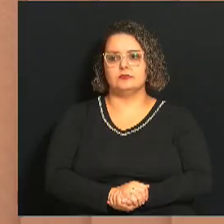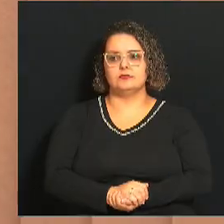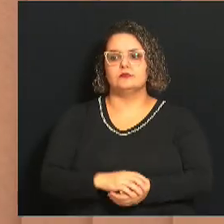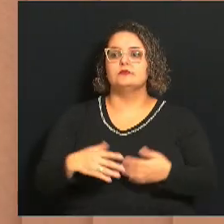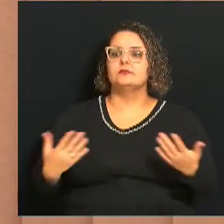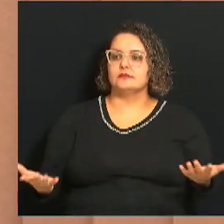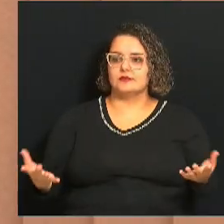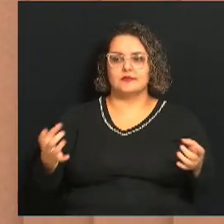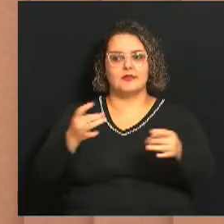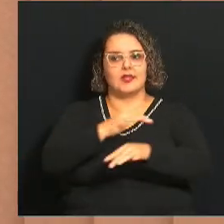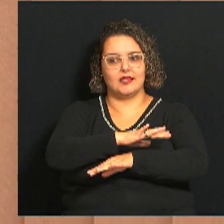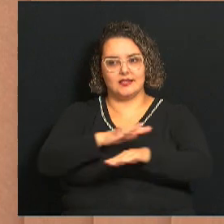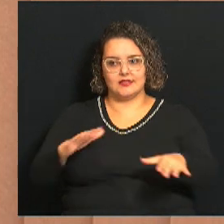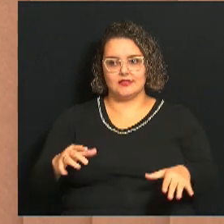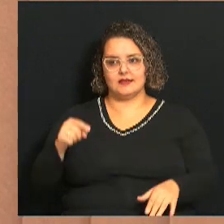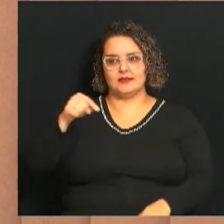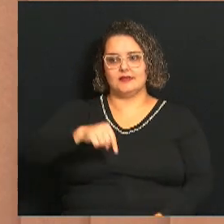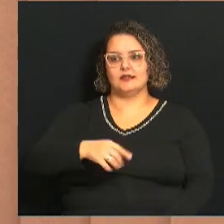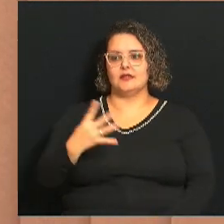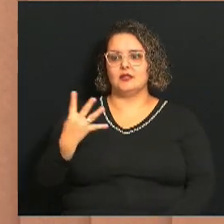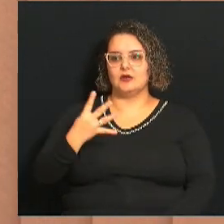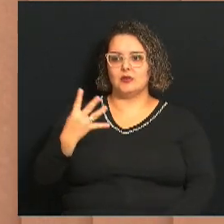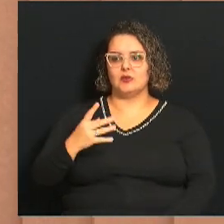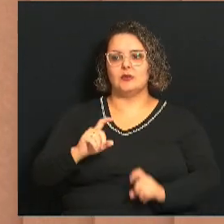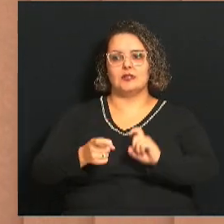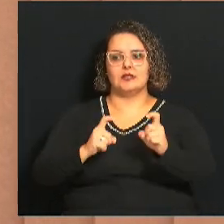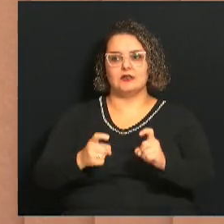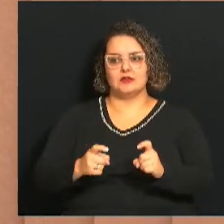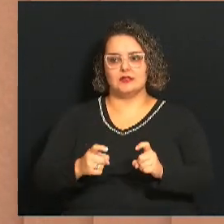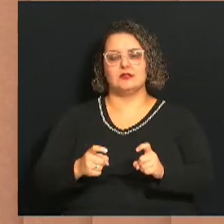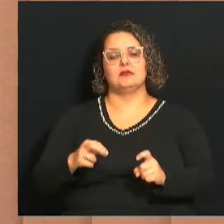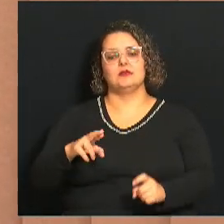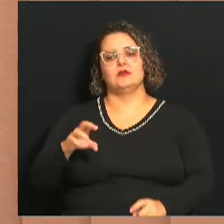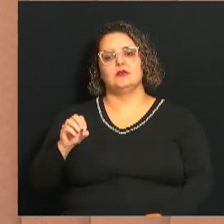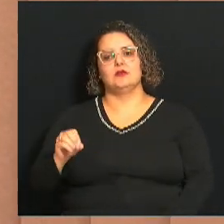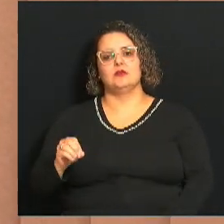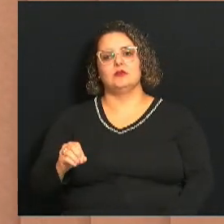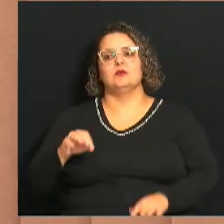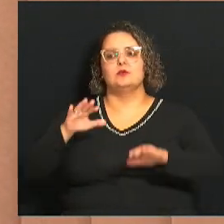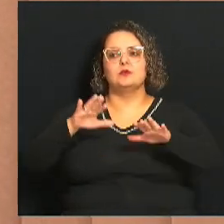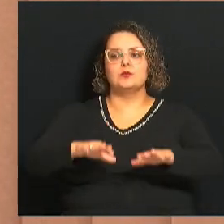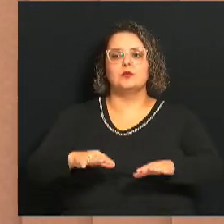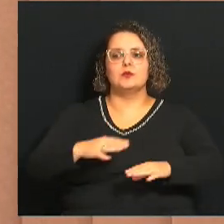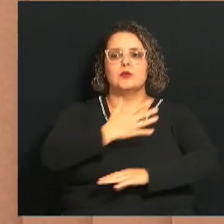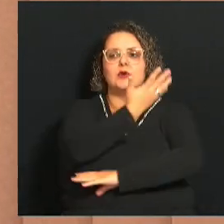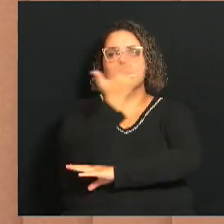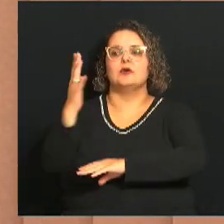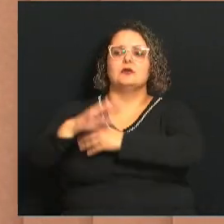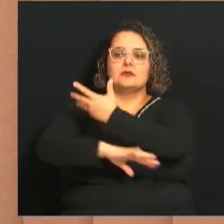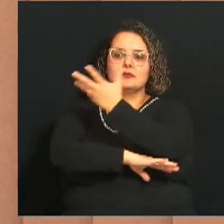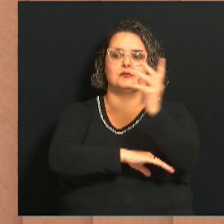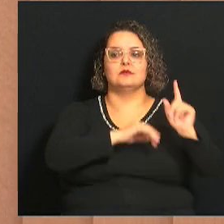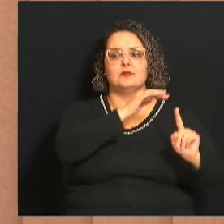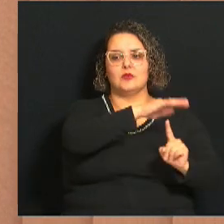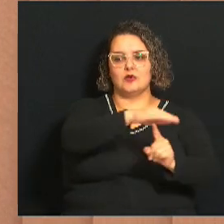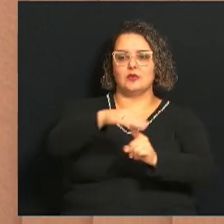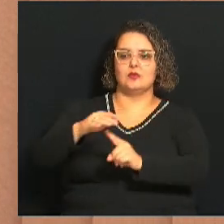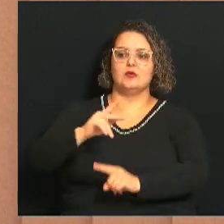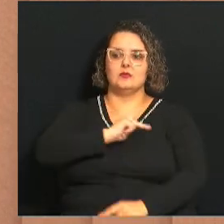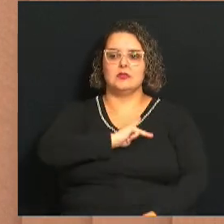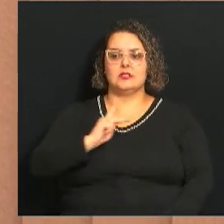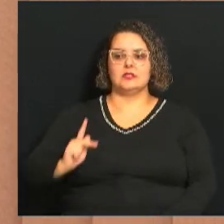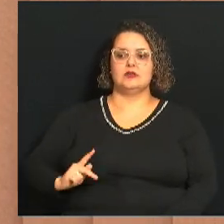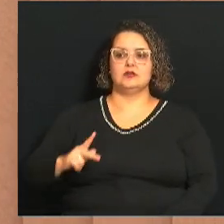Está encerrada essa que foi a quarta reunião ordinária da Comissão Permanente de Meio Ambiente, comissão presidida pelo vereador Luiz